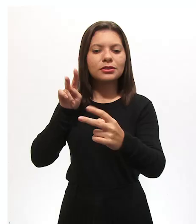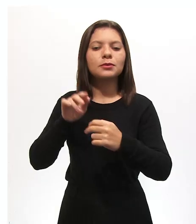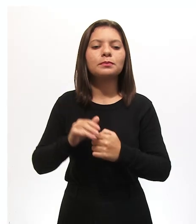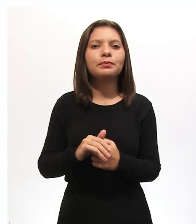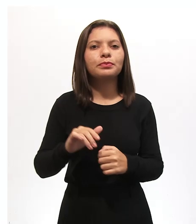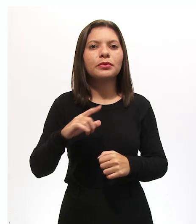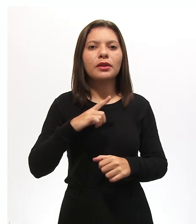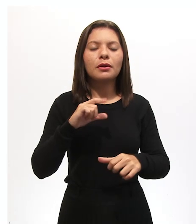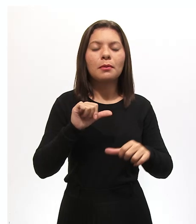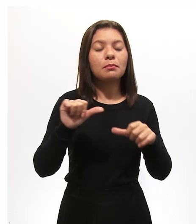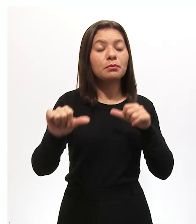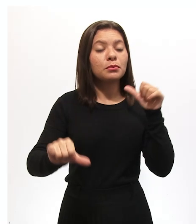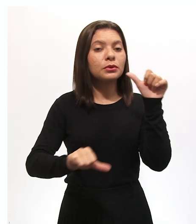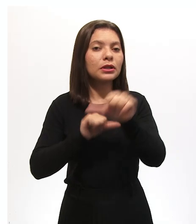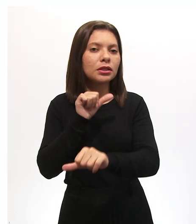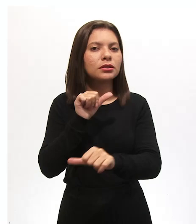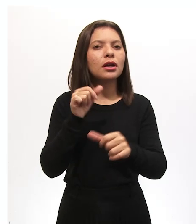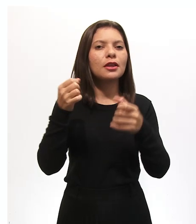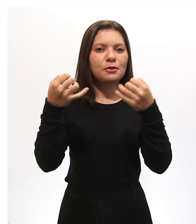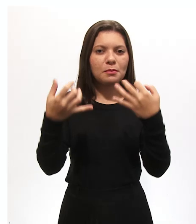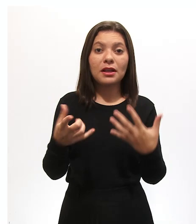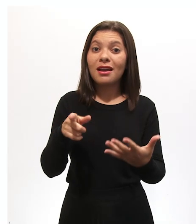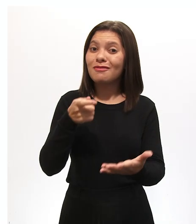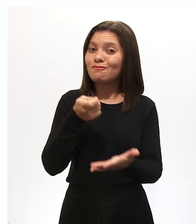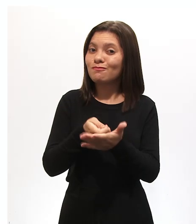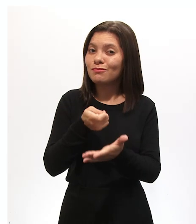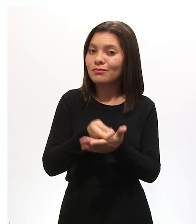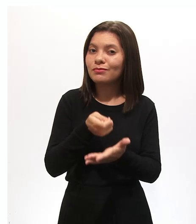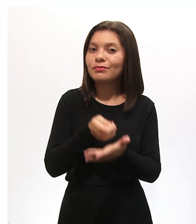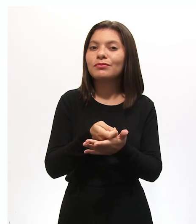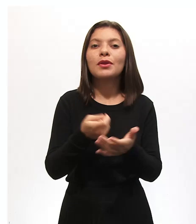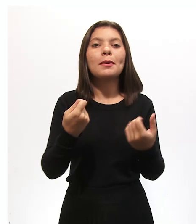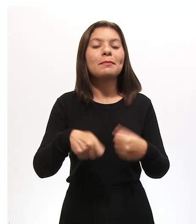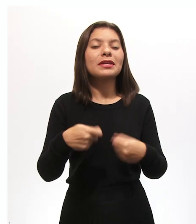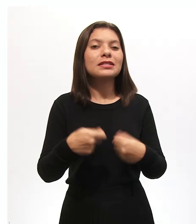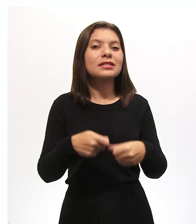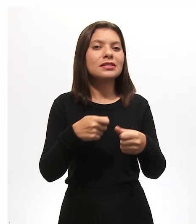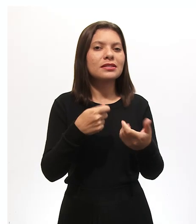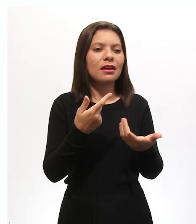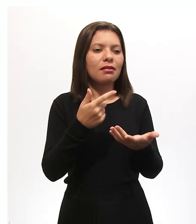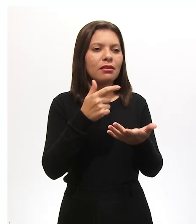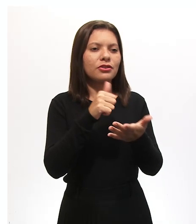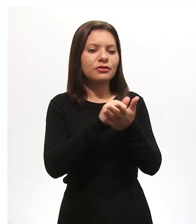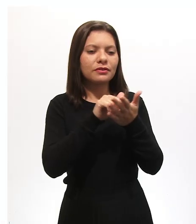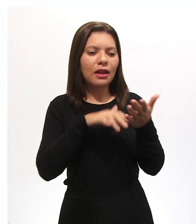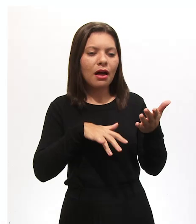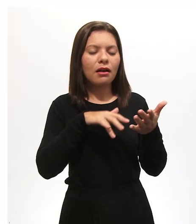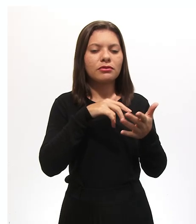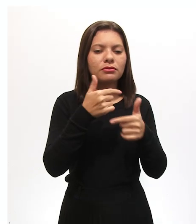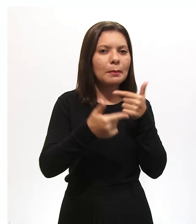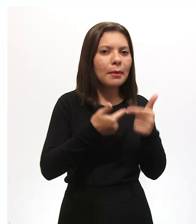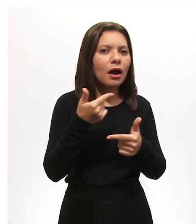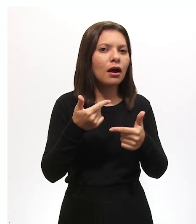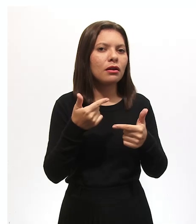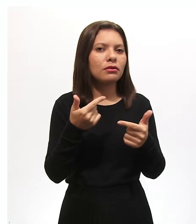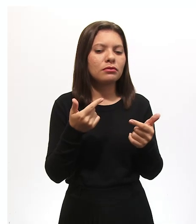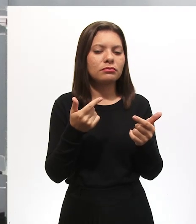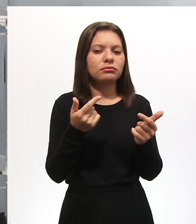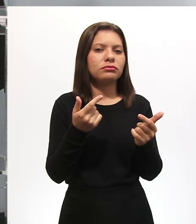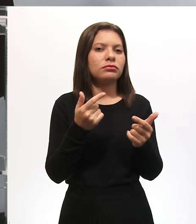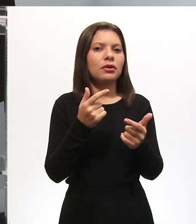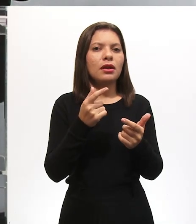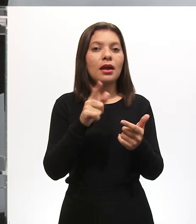mudanças, estabelece obrigatoriedade de atividades presenciais e momentos